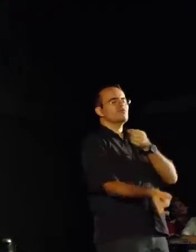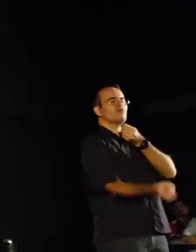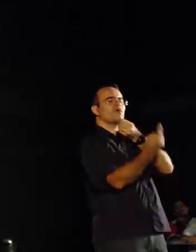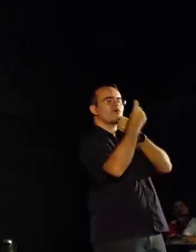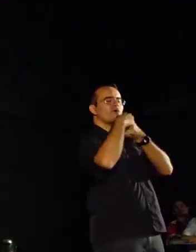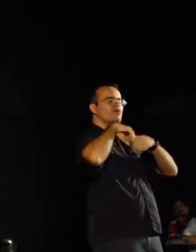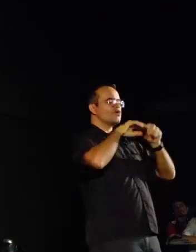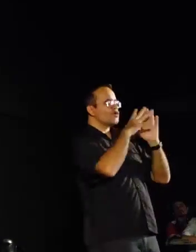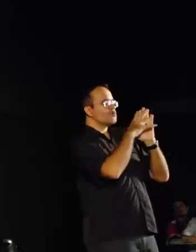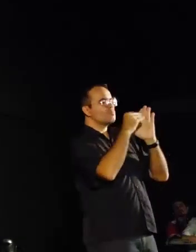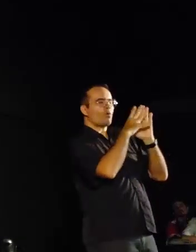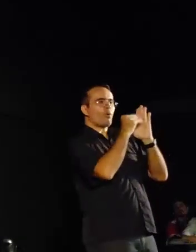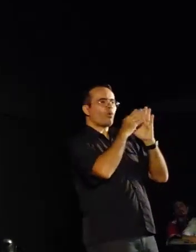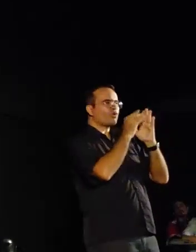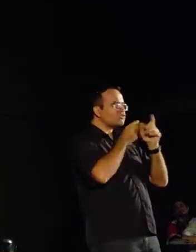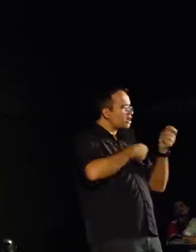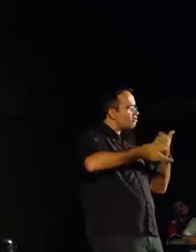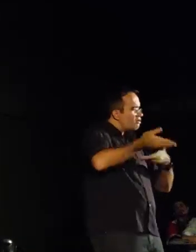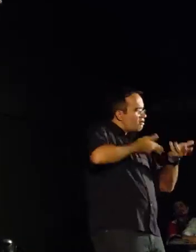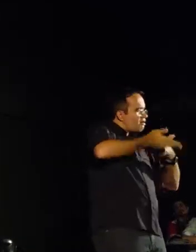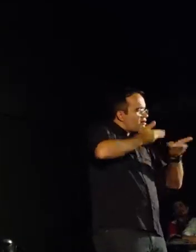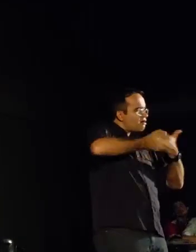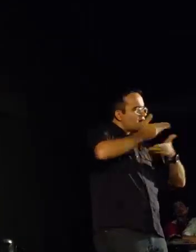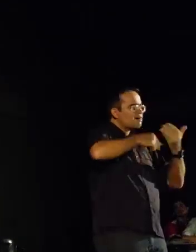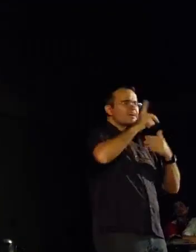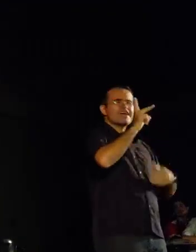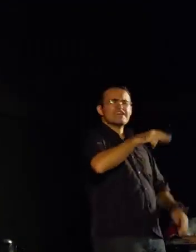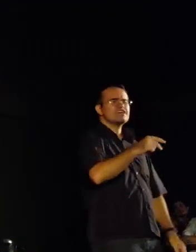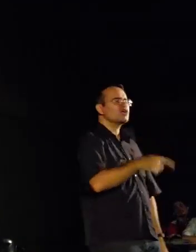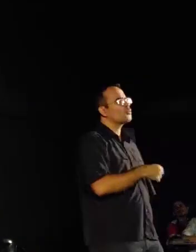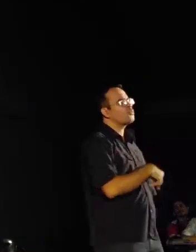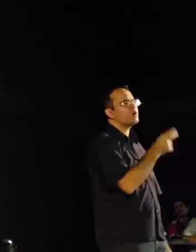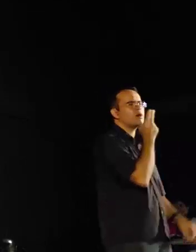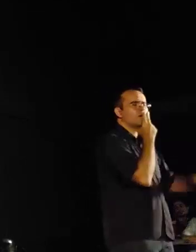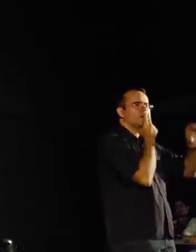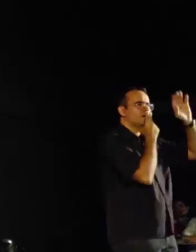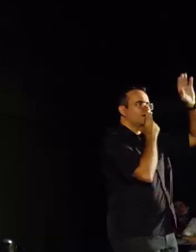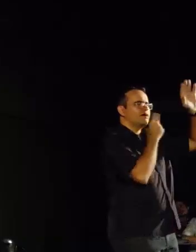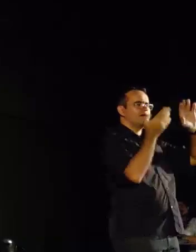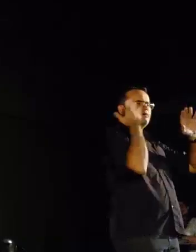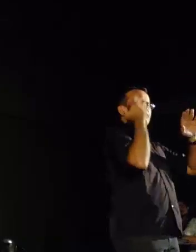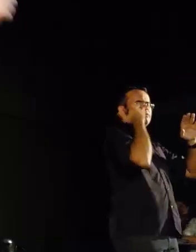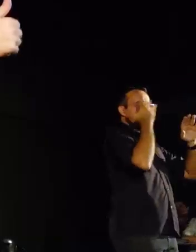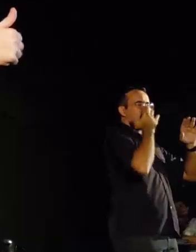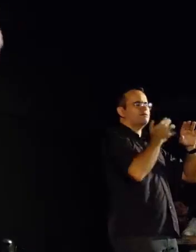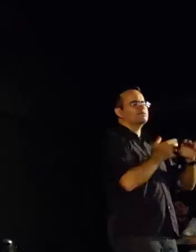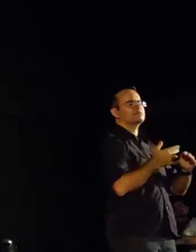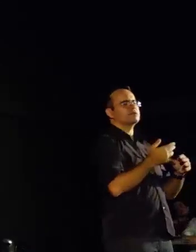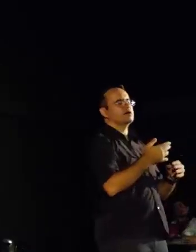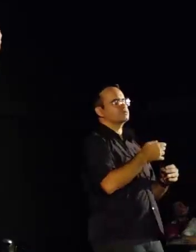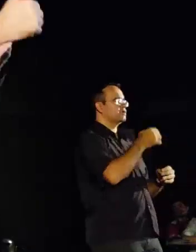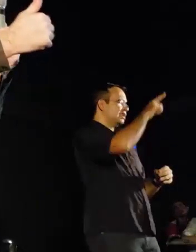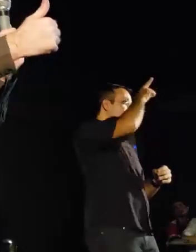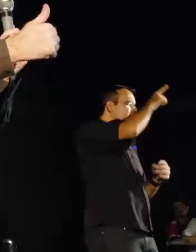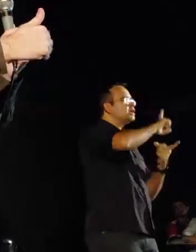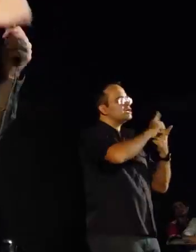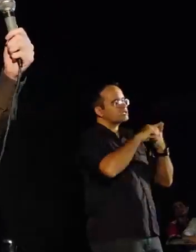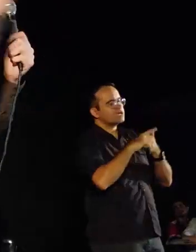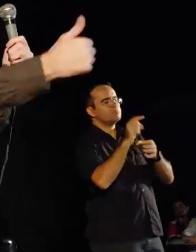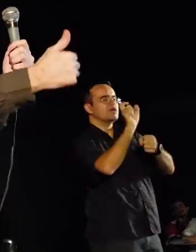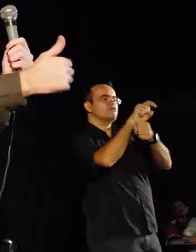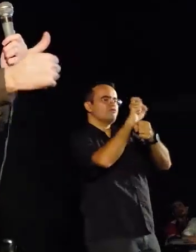de articulação que no fundo é o modelo do fascismo italiano e do nazismo alemão, sabe? Que é sociedades